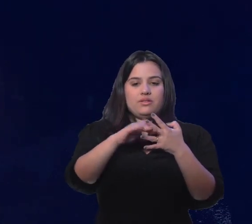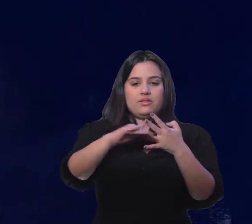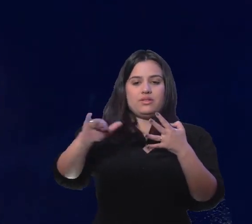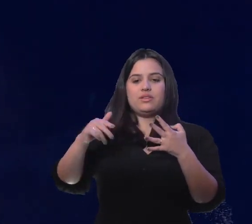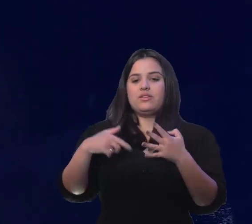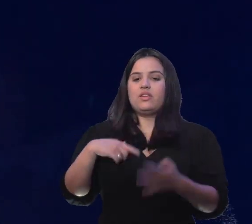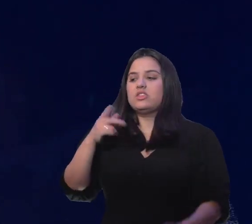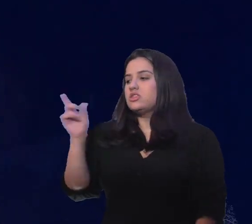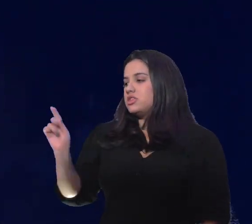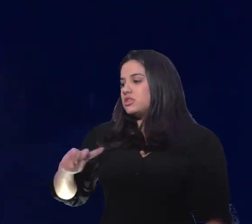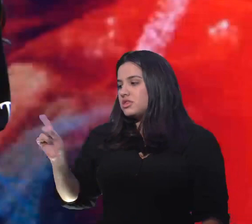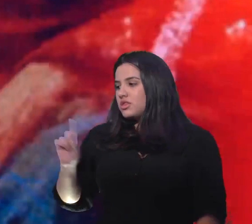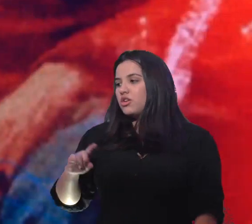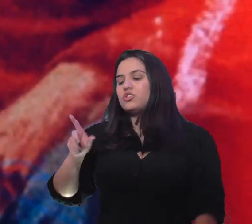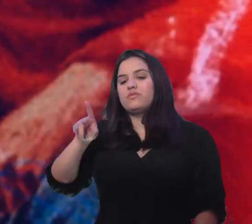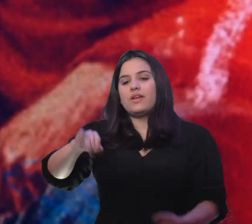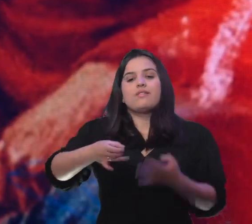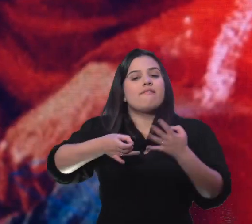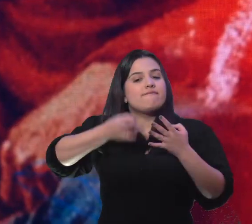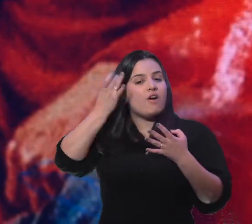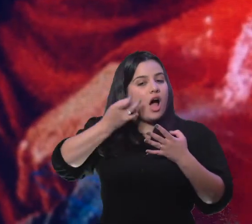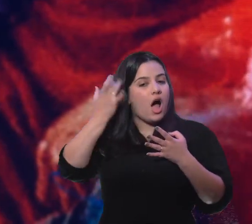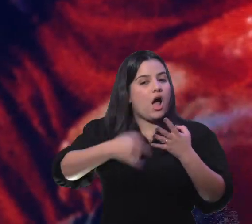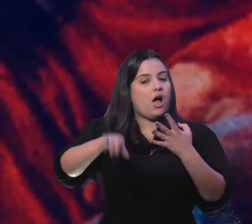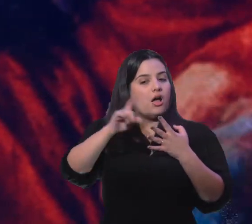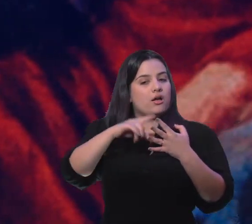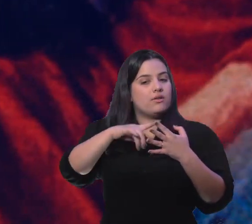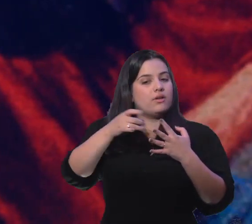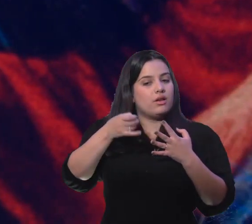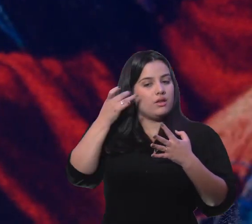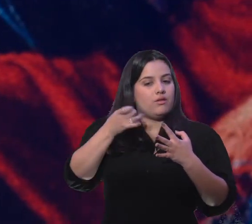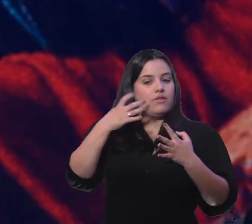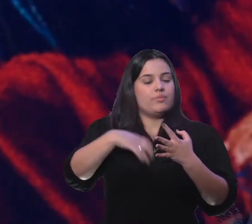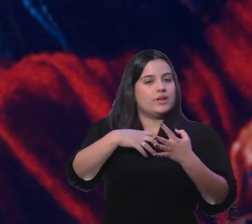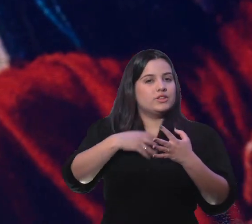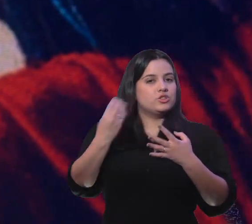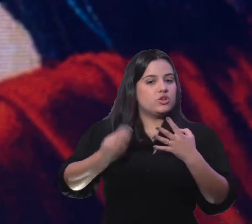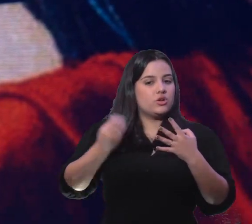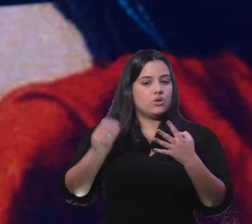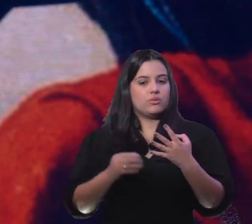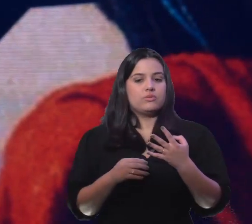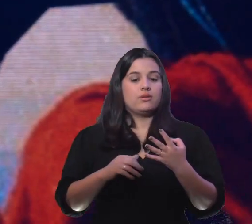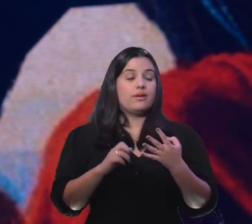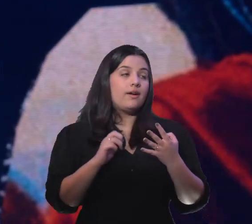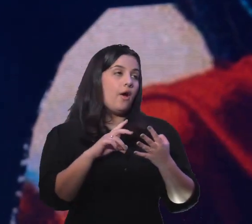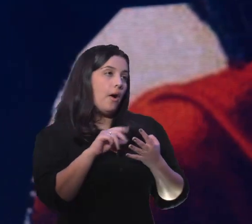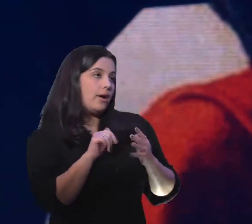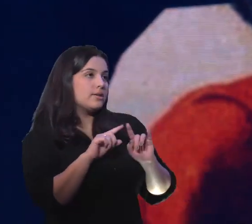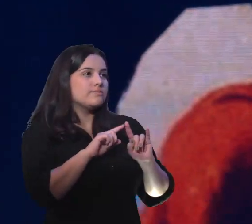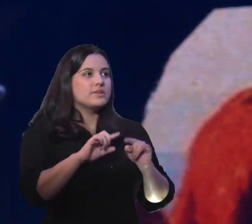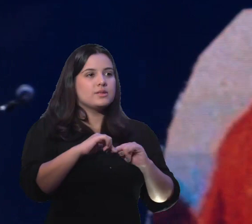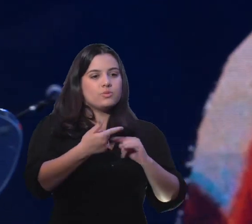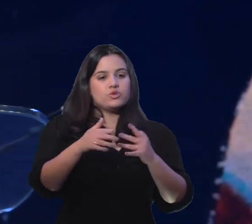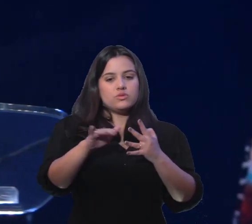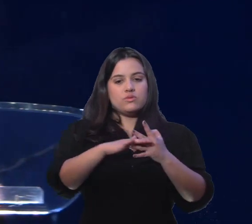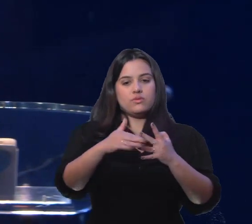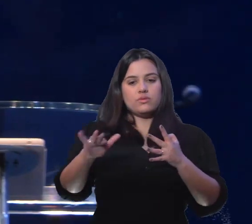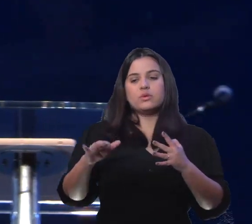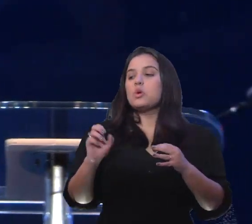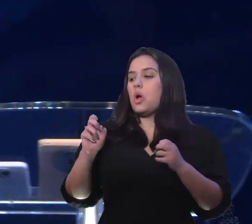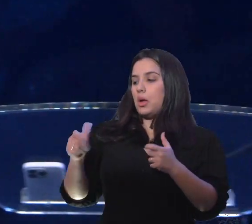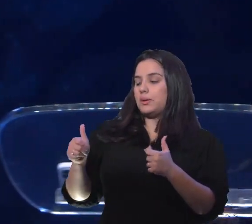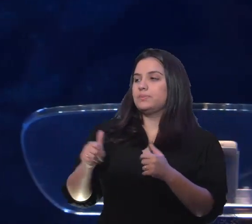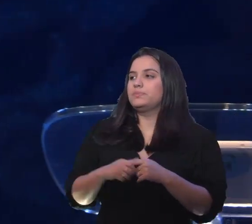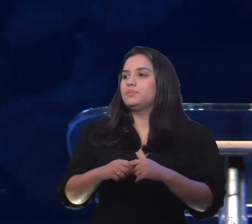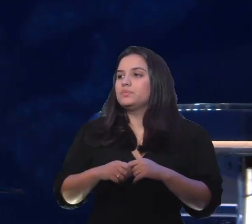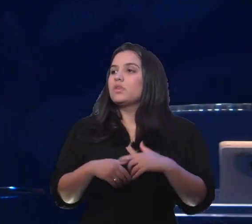vai na intermediária. Vamos na fácil primeiro, para sentir um pouco o negócio ali. E ela, ai, tá bom, mas depois a gente vai na intermediária. Deu, beleza.